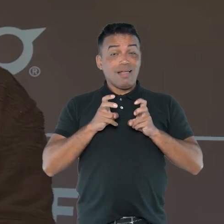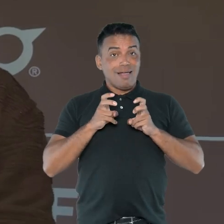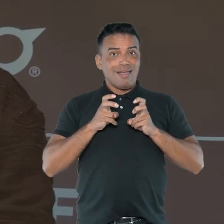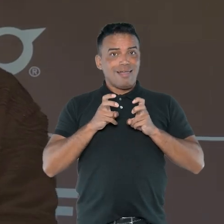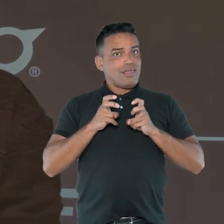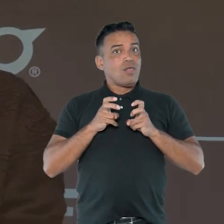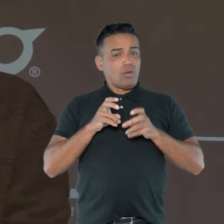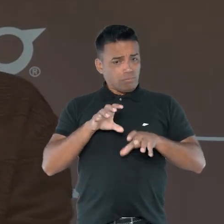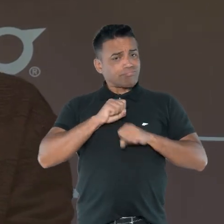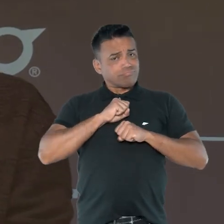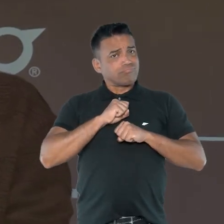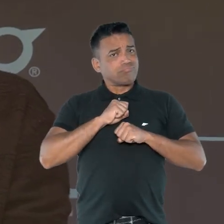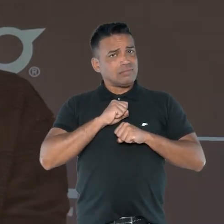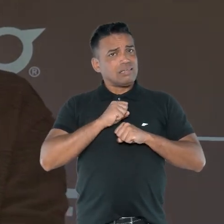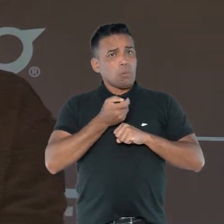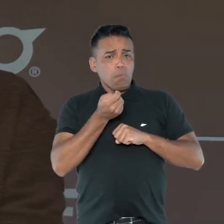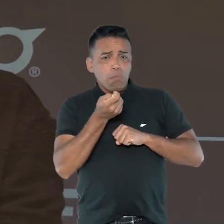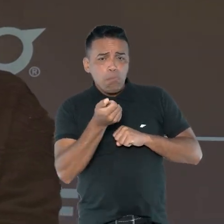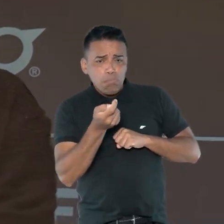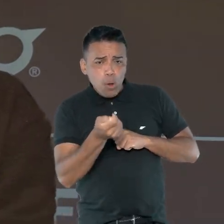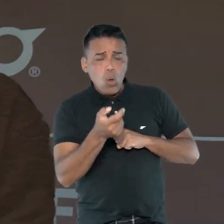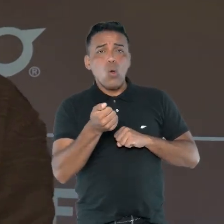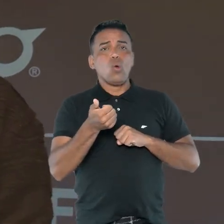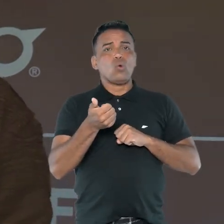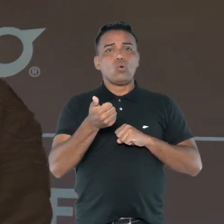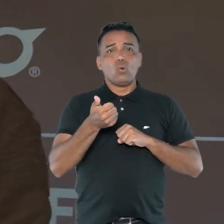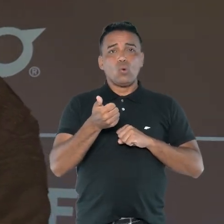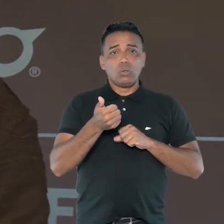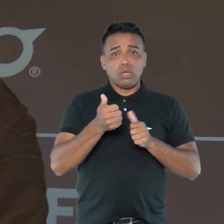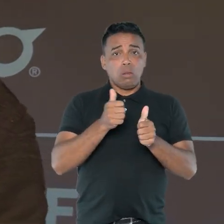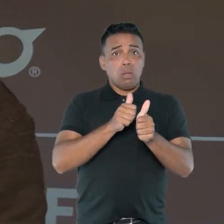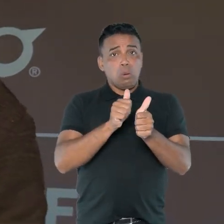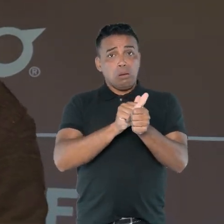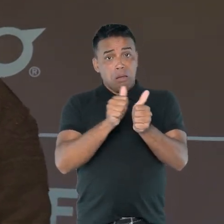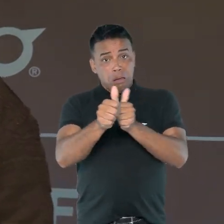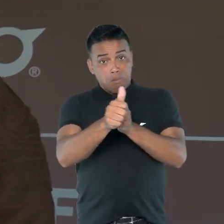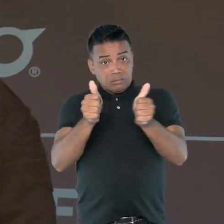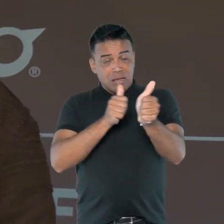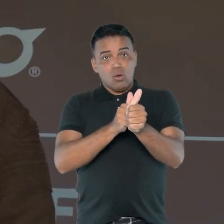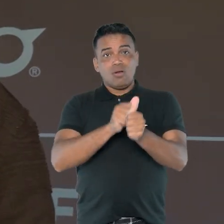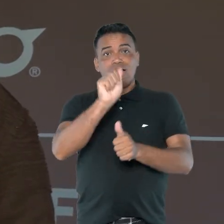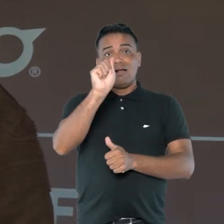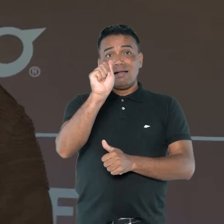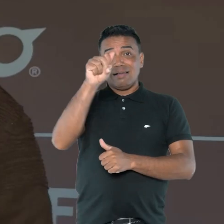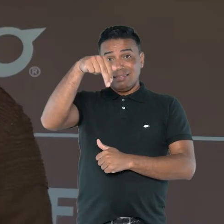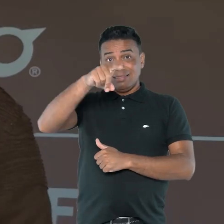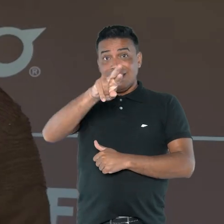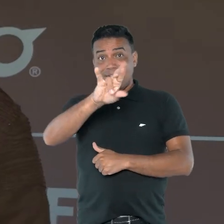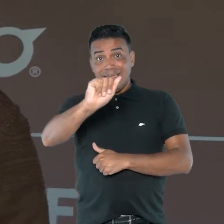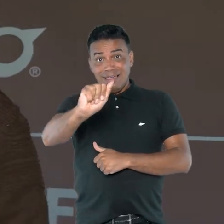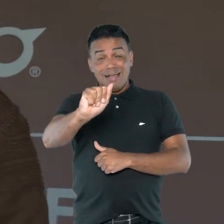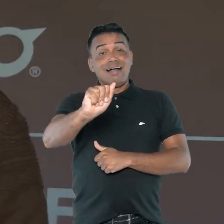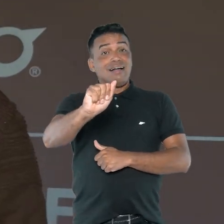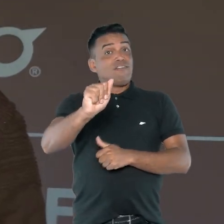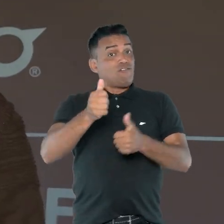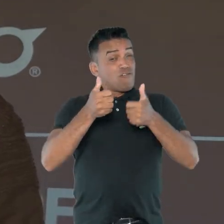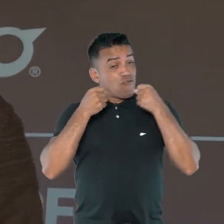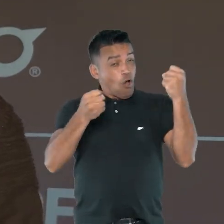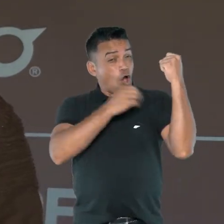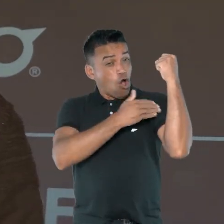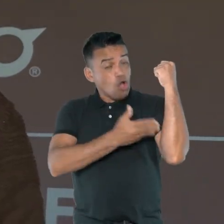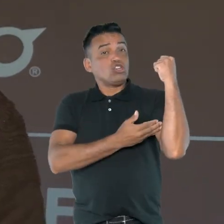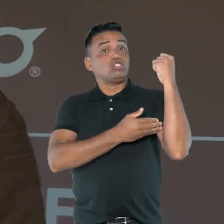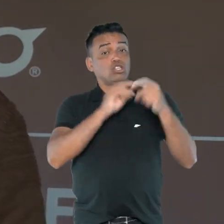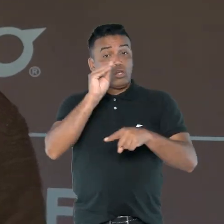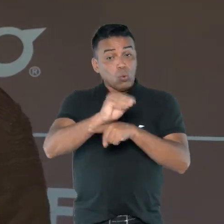a existir, não quero abrir mão, mesmo que seja um pouquinho, mesmo que seja como coadjuvante. Andréia é mais